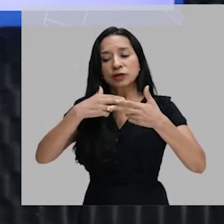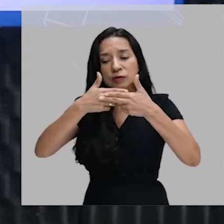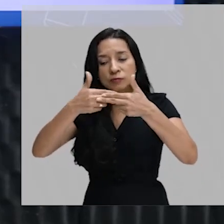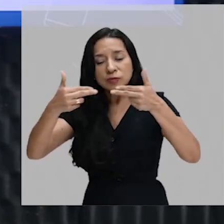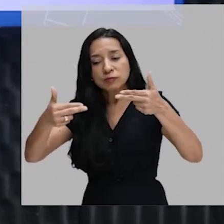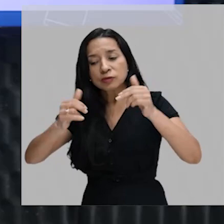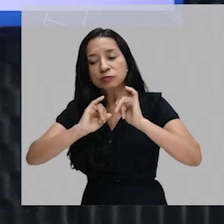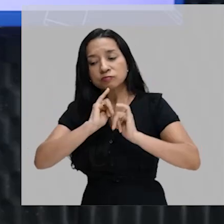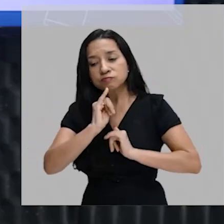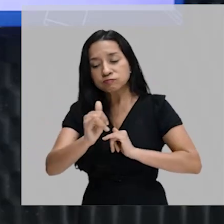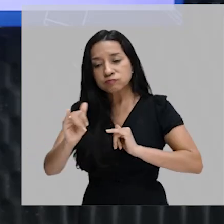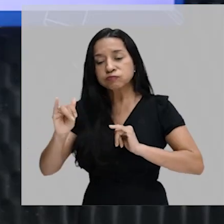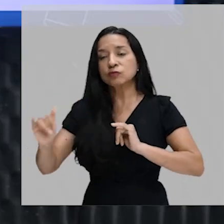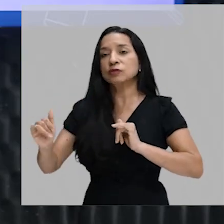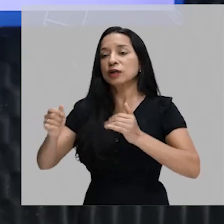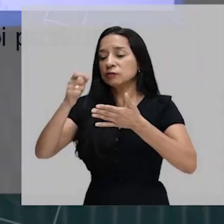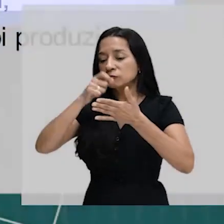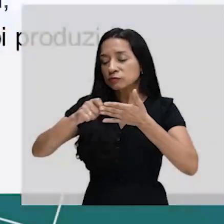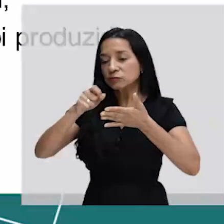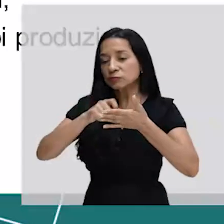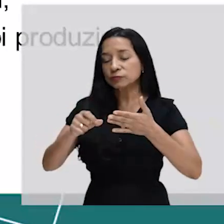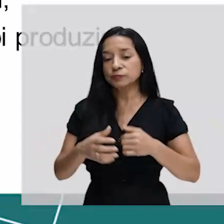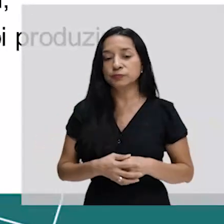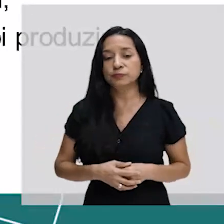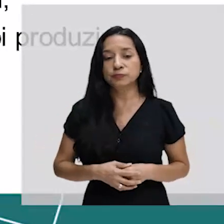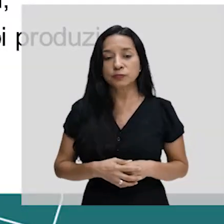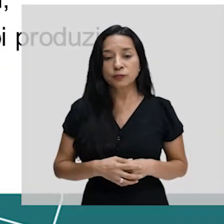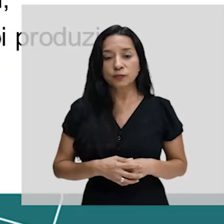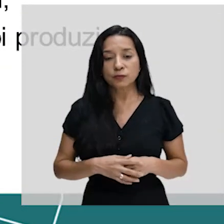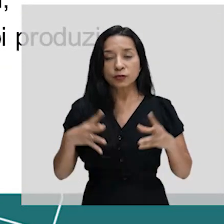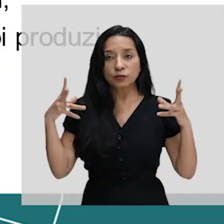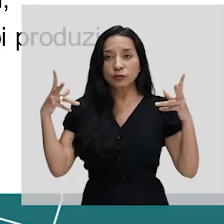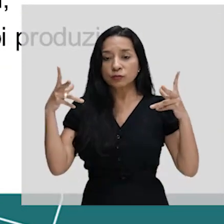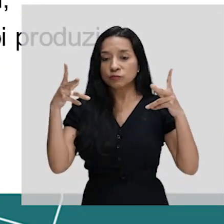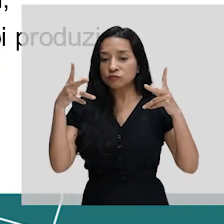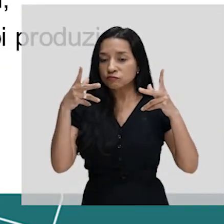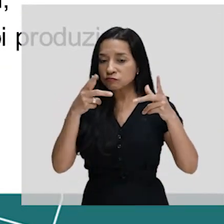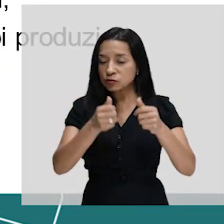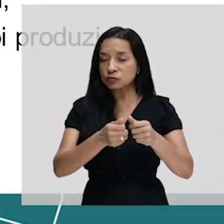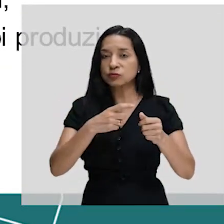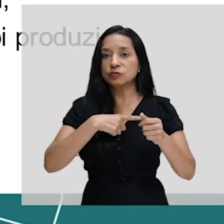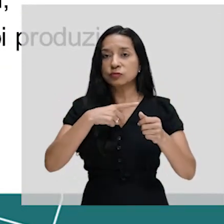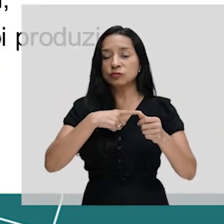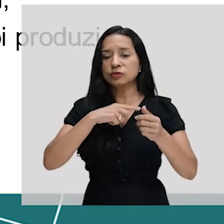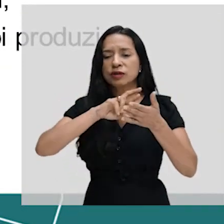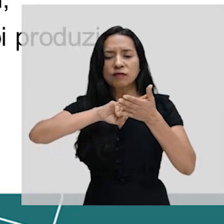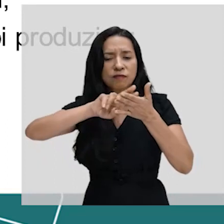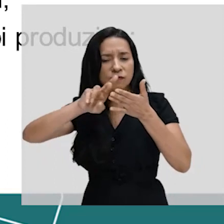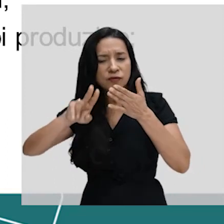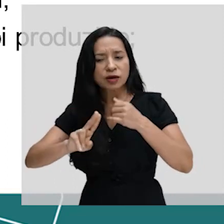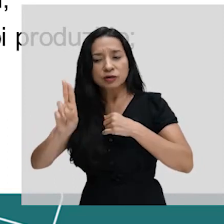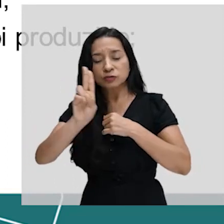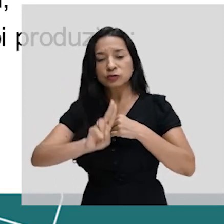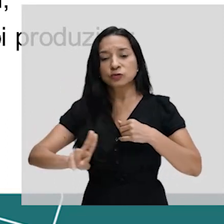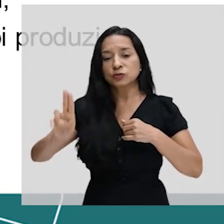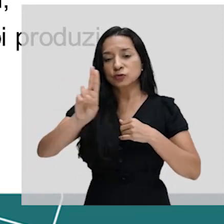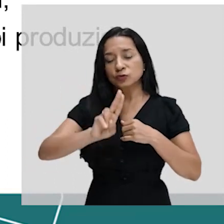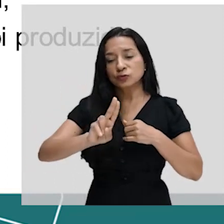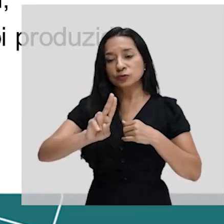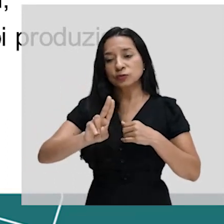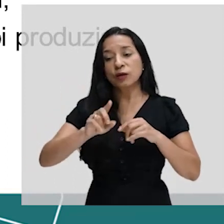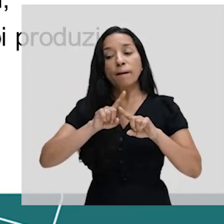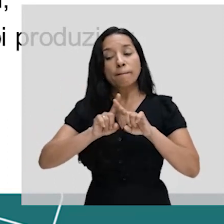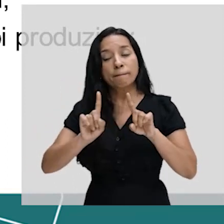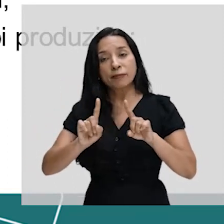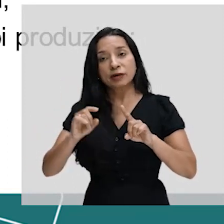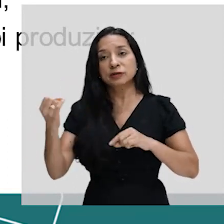bom? E o resumo tem várias utilizações, e antes de produzir o resumo, é importante compreender o sentido, como eu já falei, o